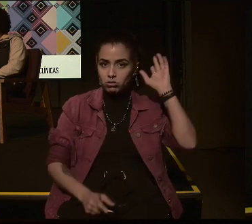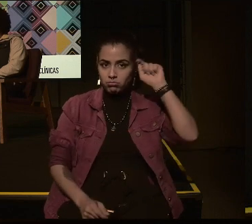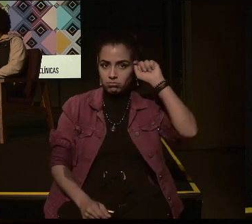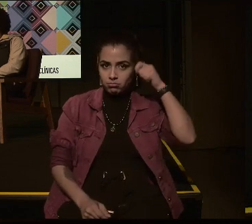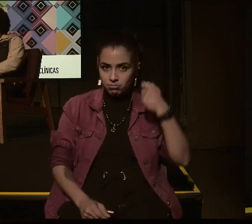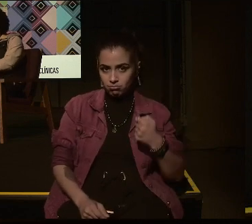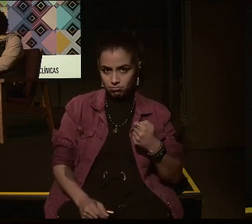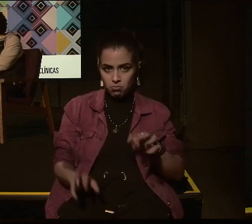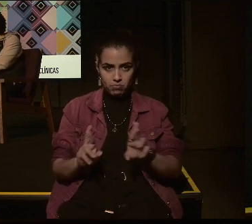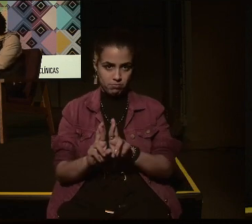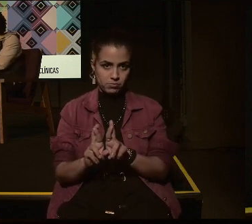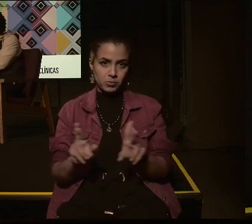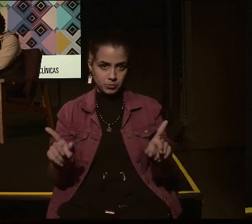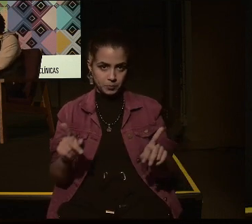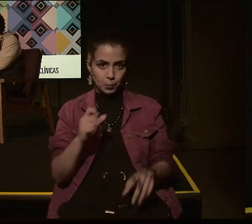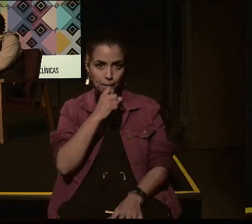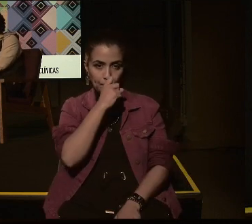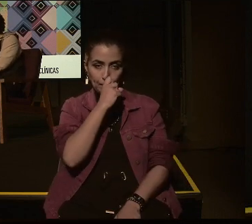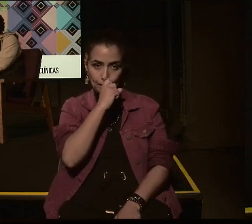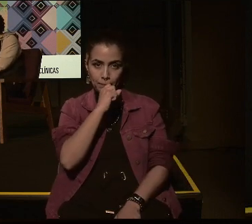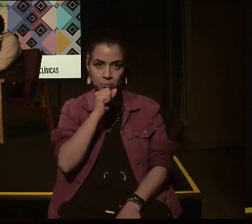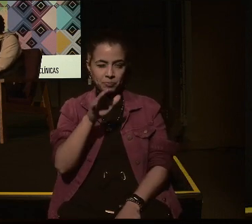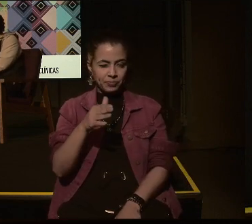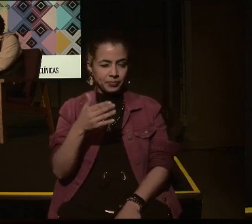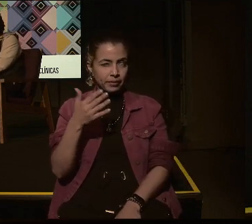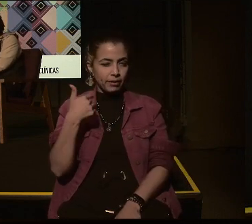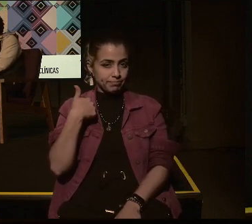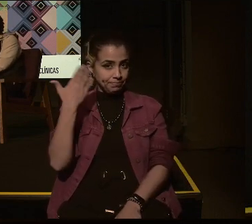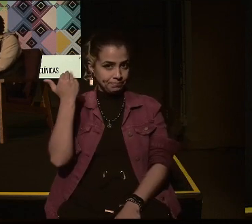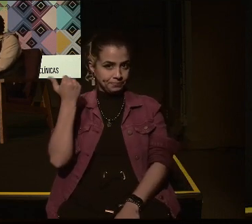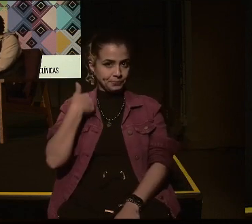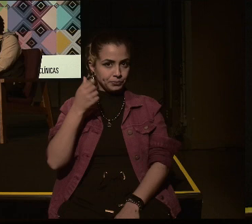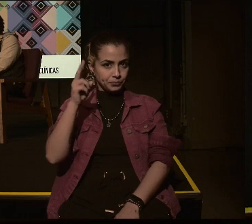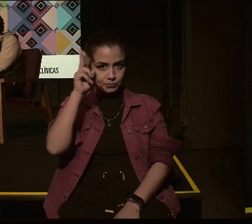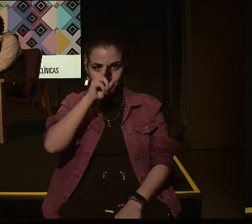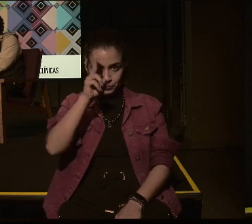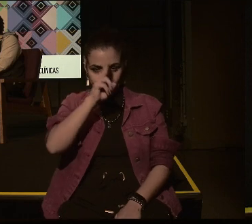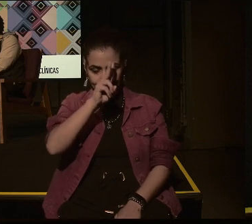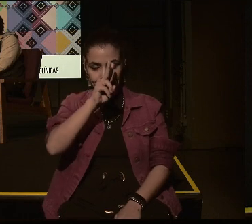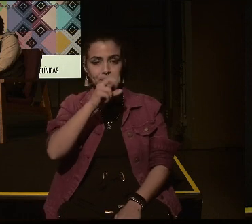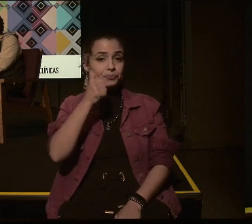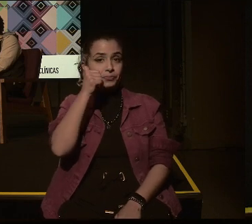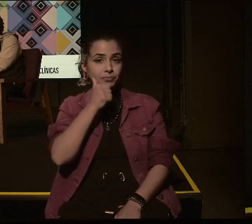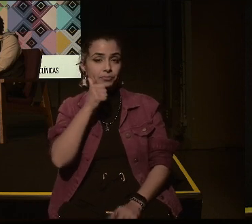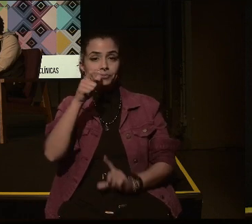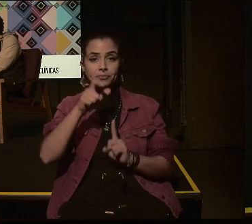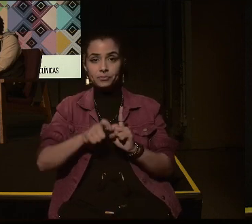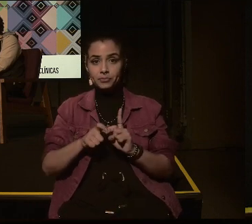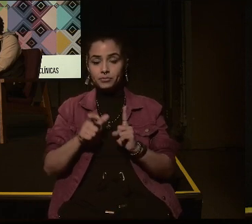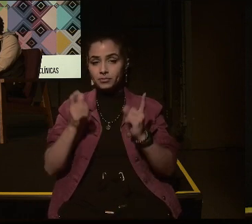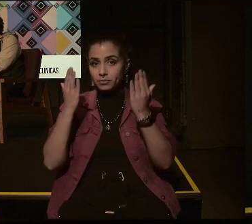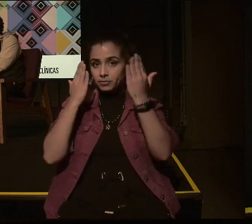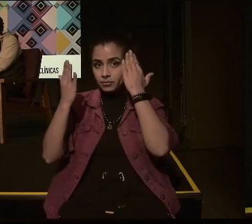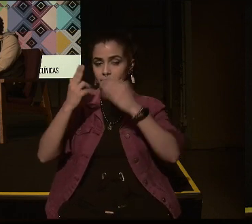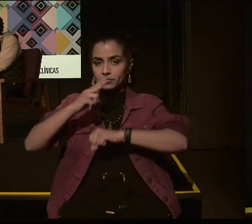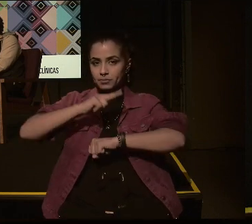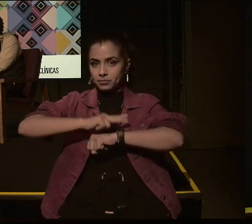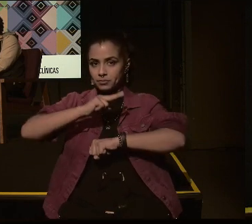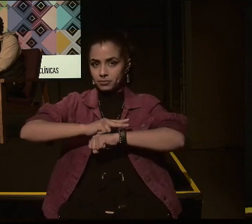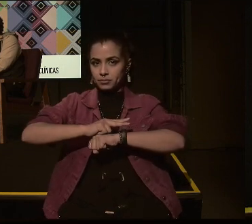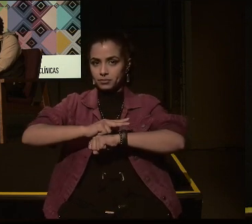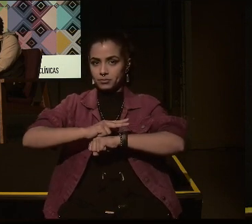para as diferenças. Então, veja, eu lembro muito de um psicanalista argentino